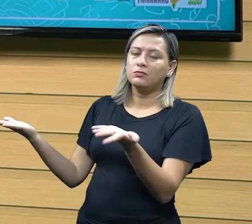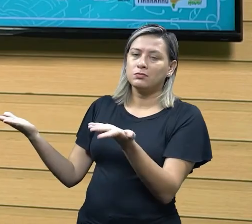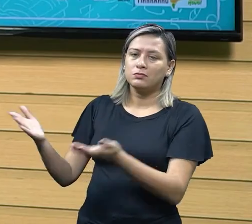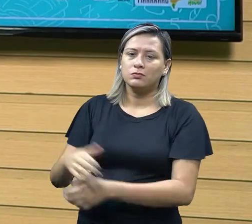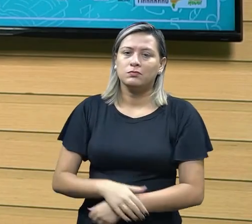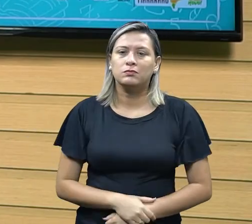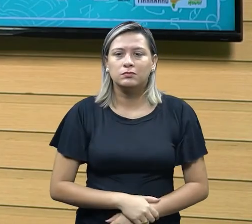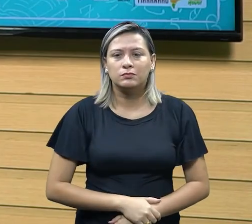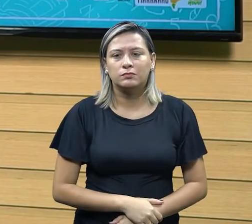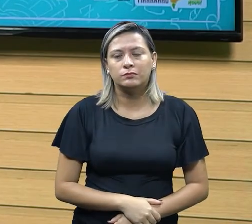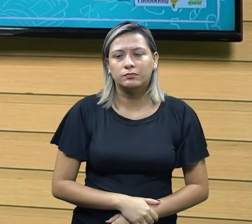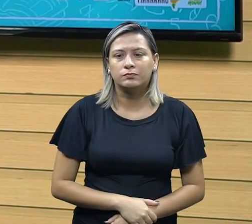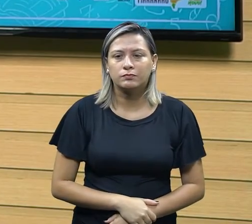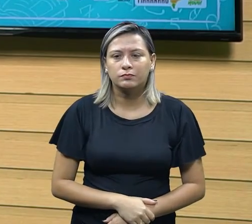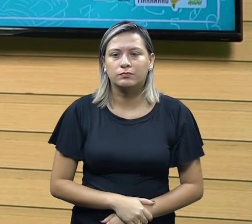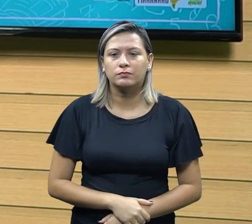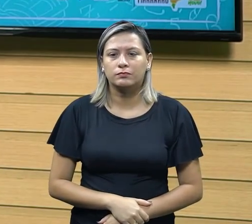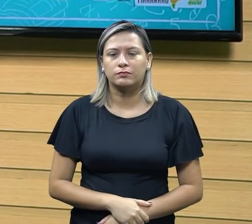Ctrl+Shift+C